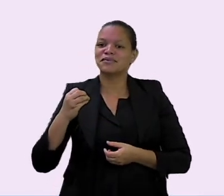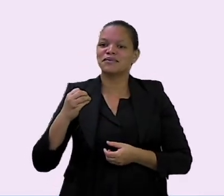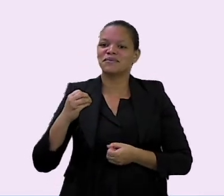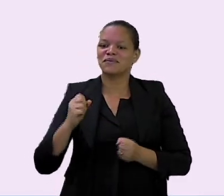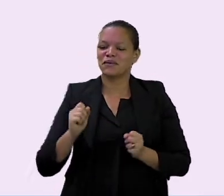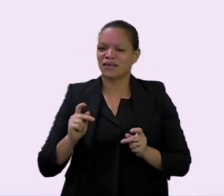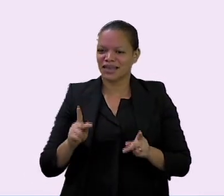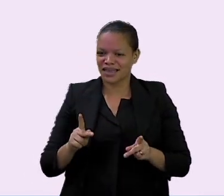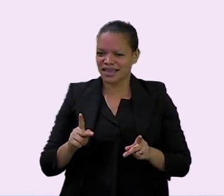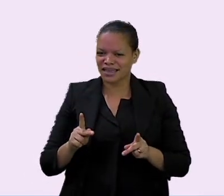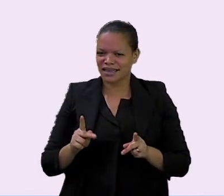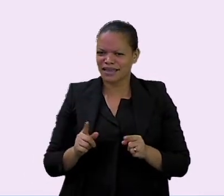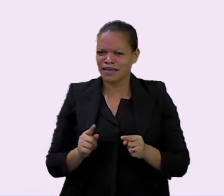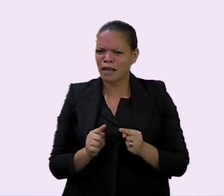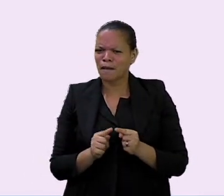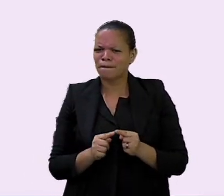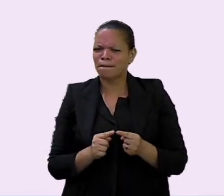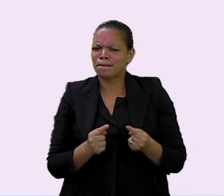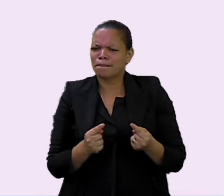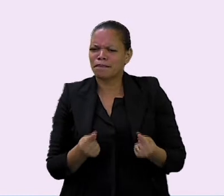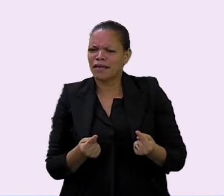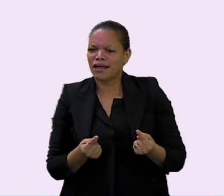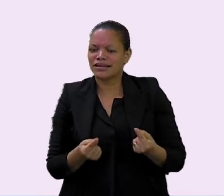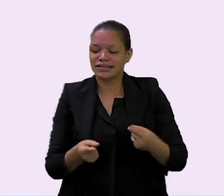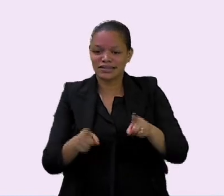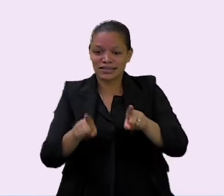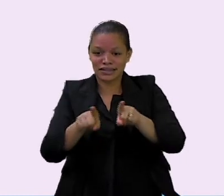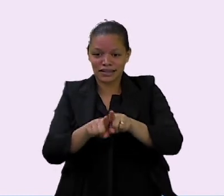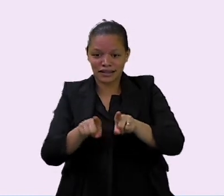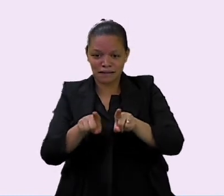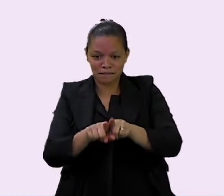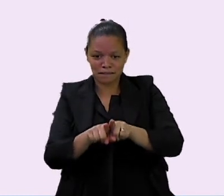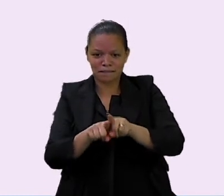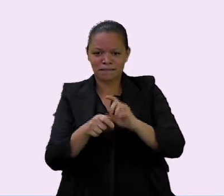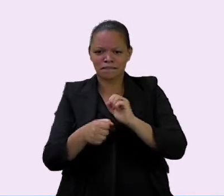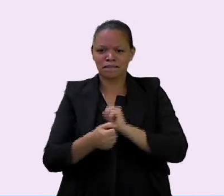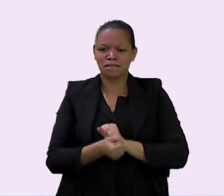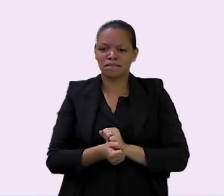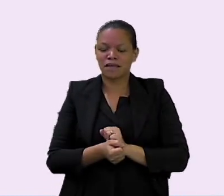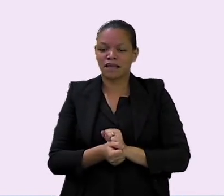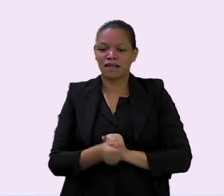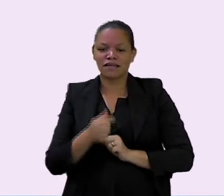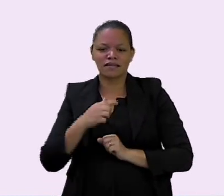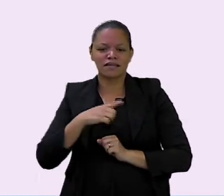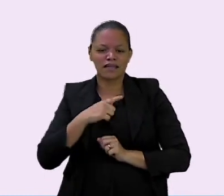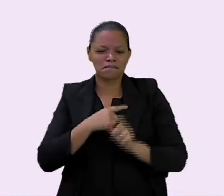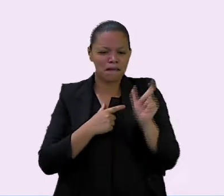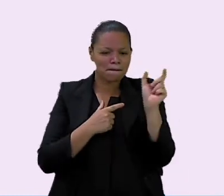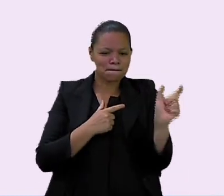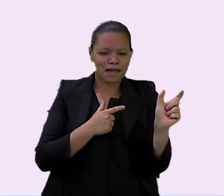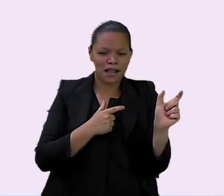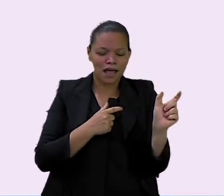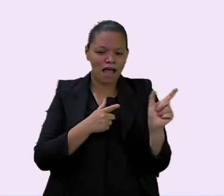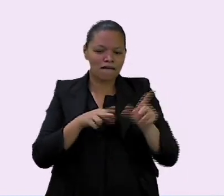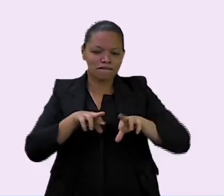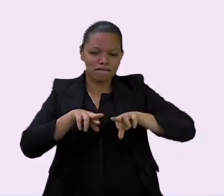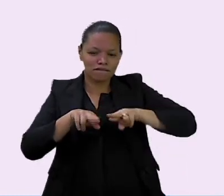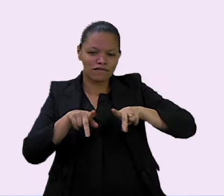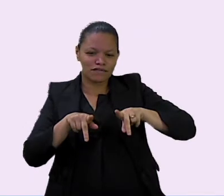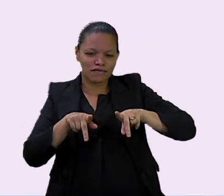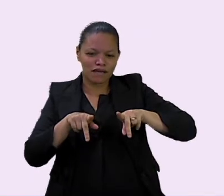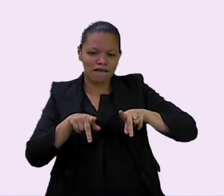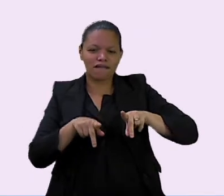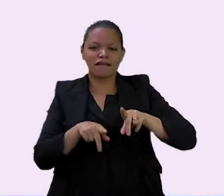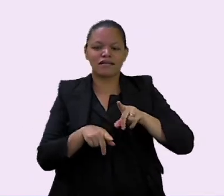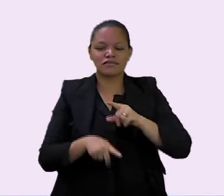nova. Além de eu escrever o número 1 que eu já conheço, o número 11 que eu já conheço, eu tenho